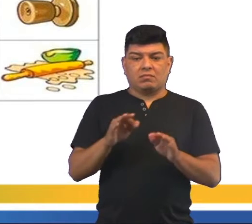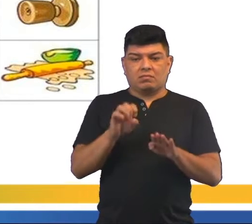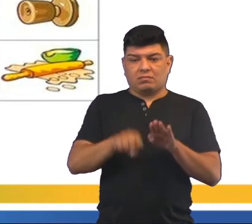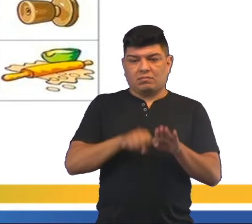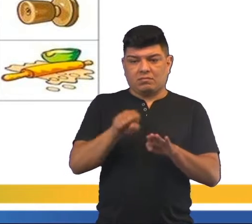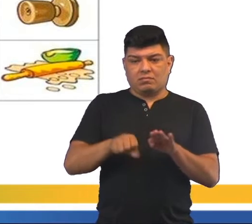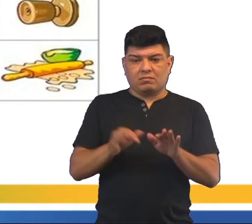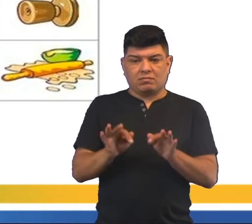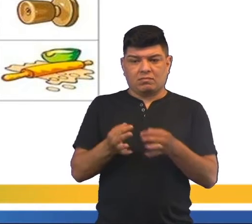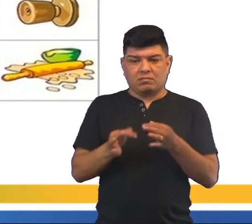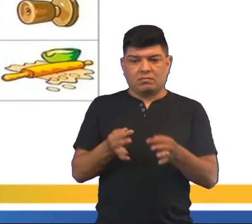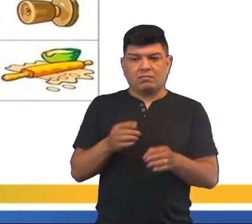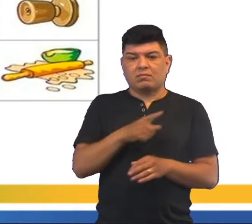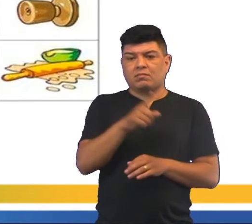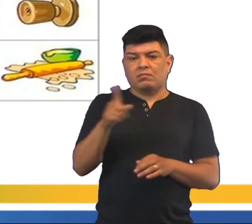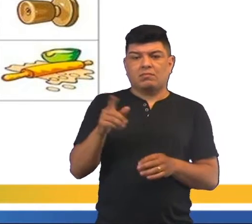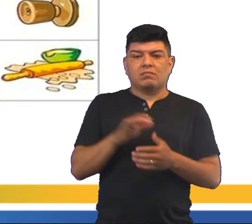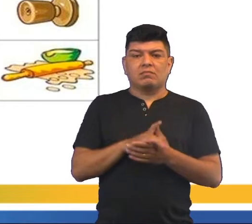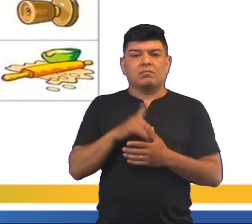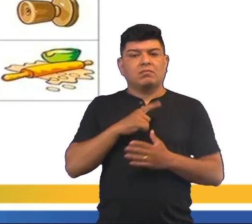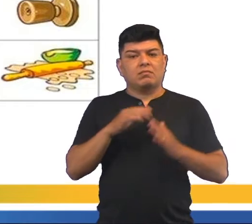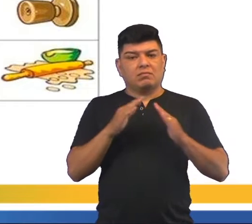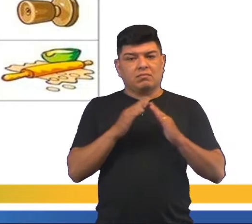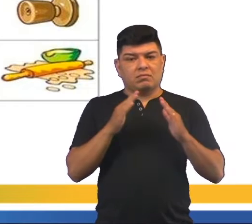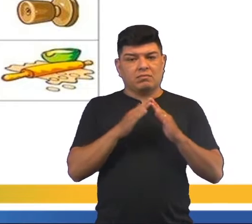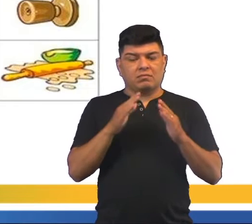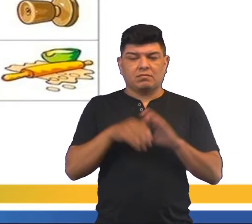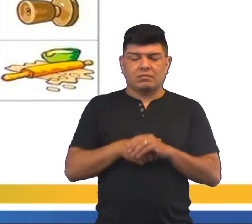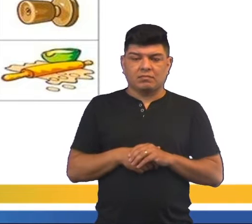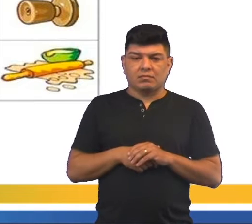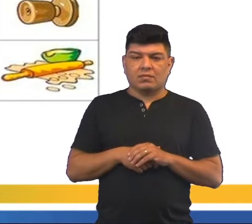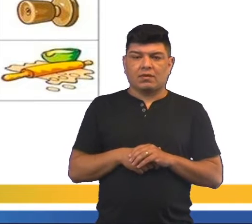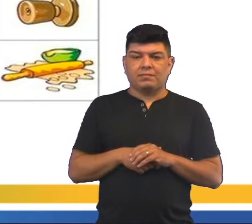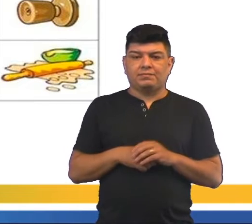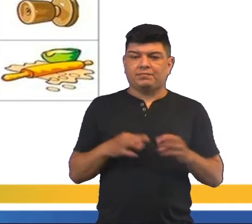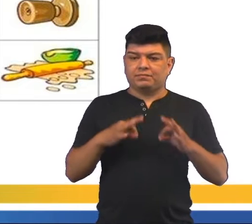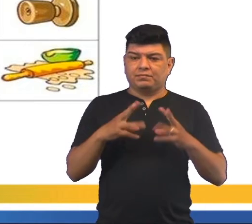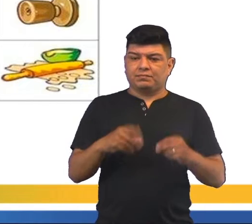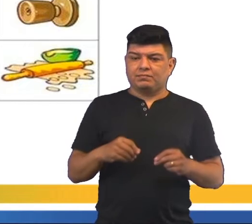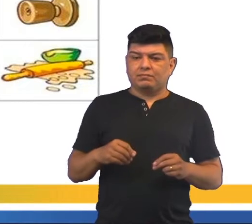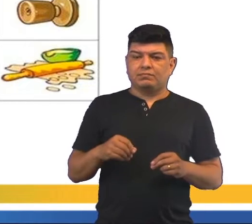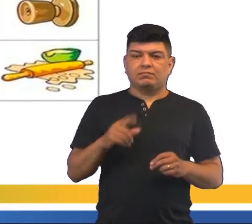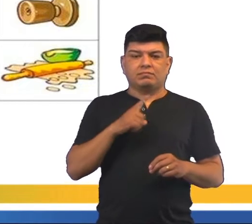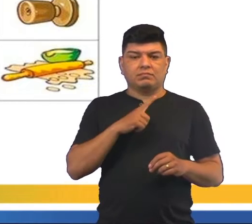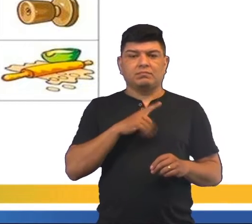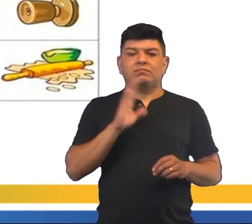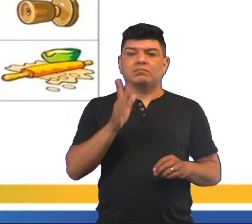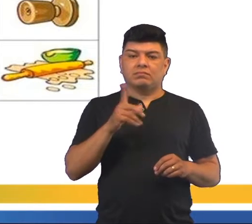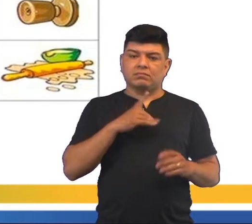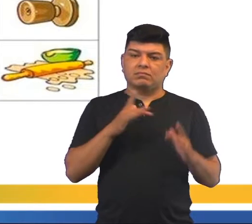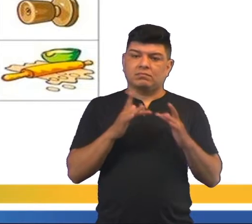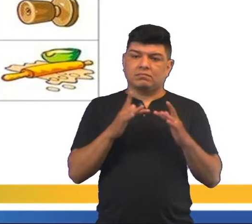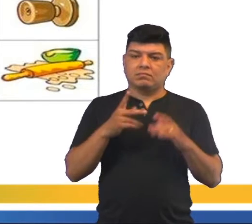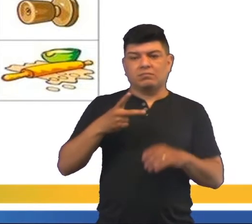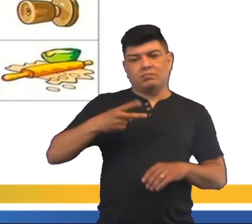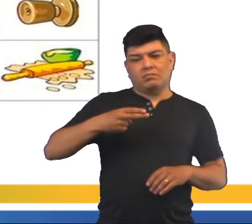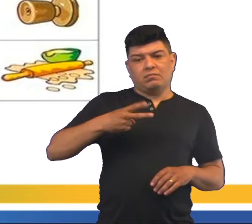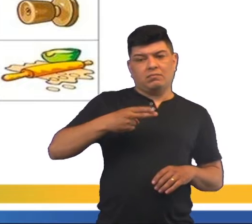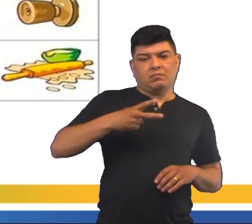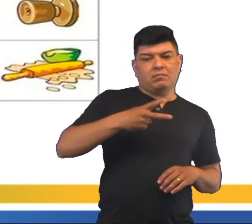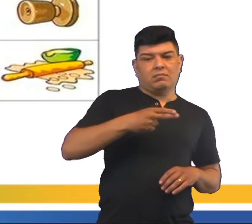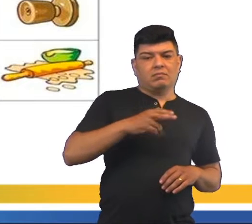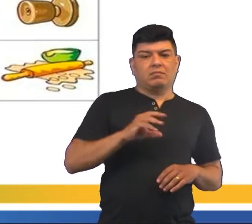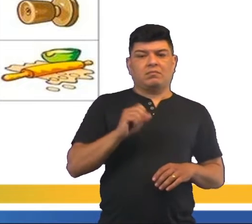máquinas simples que que eu disse que você seriam em casa certamente todo mundo se não tem mas já teve contato com uma